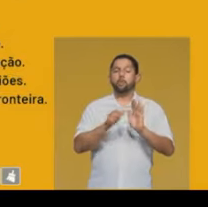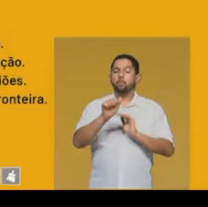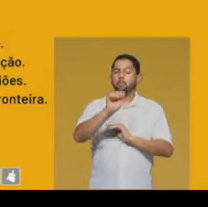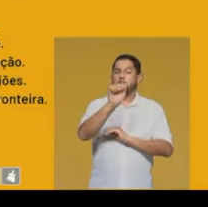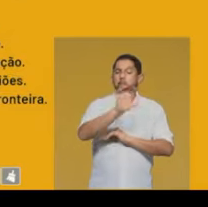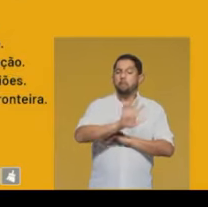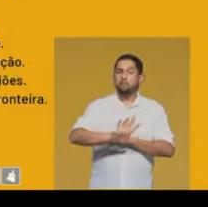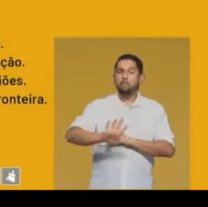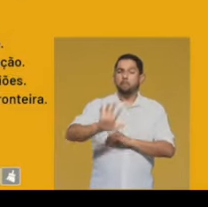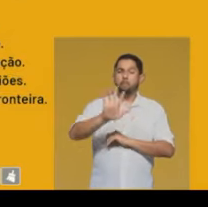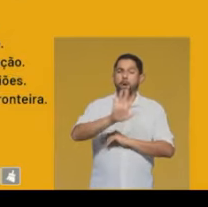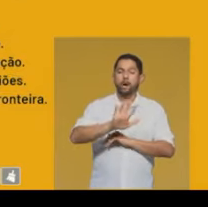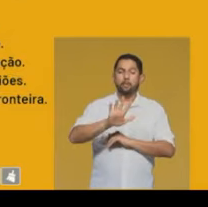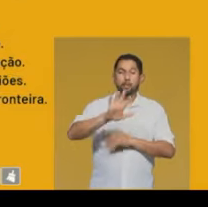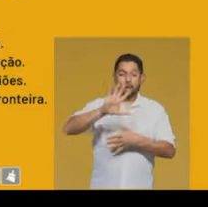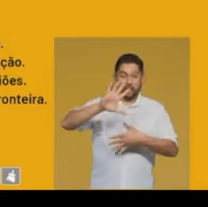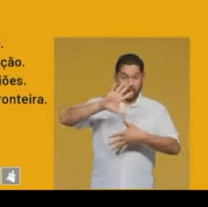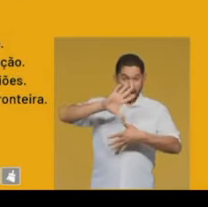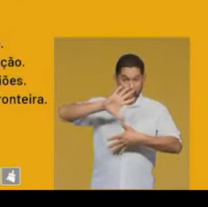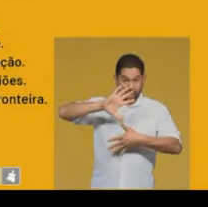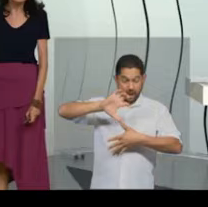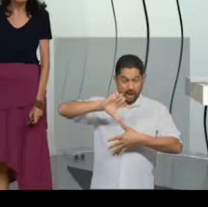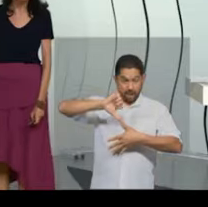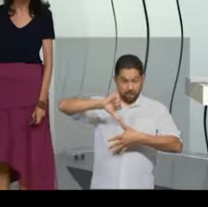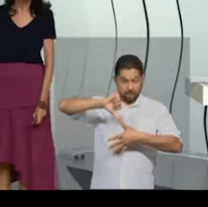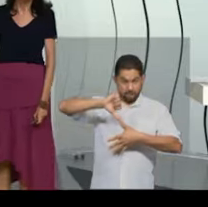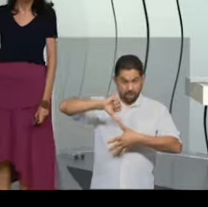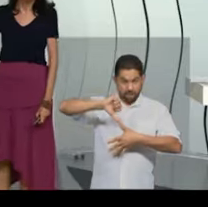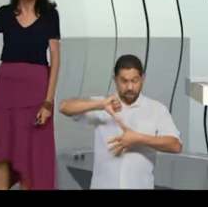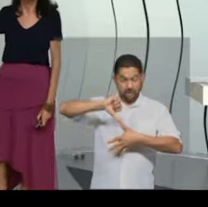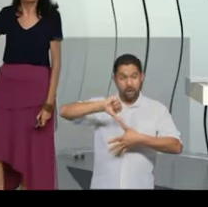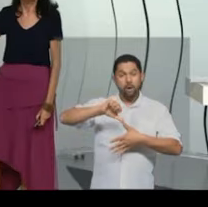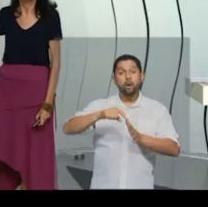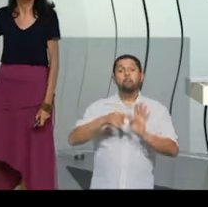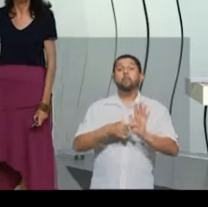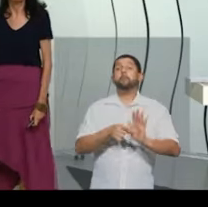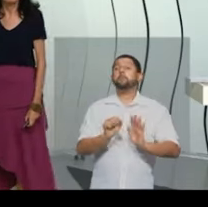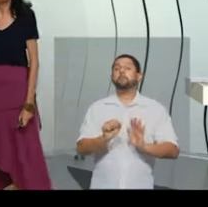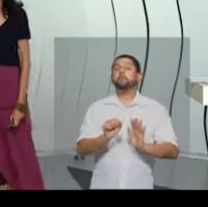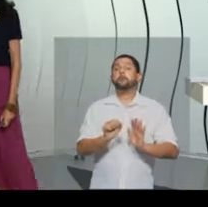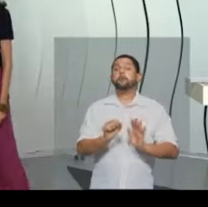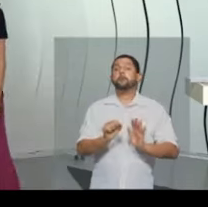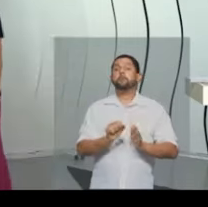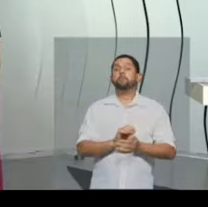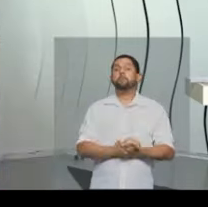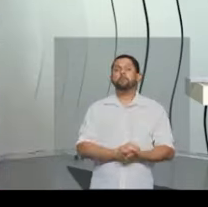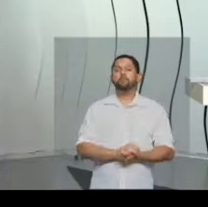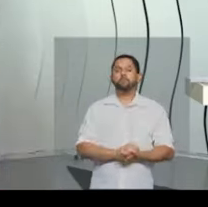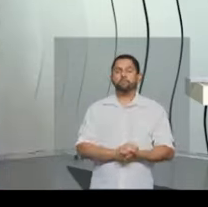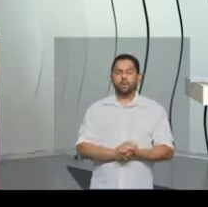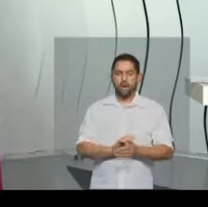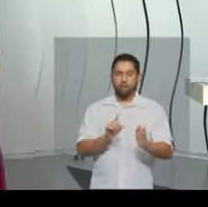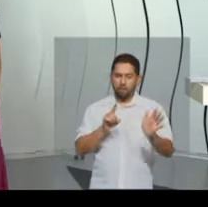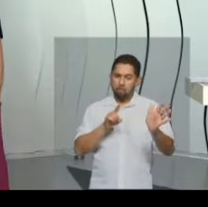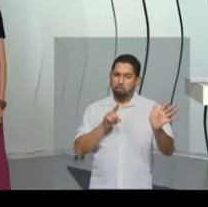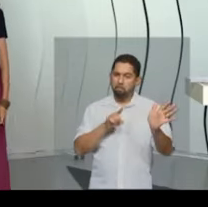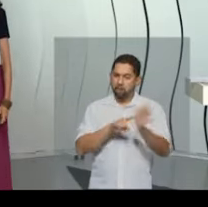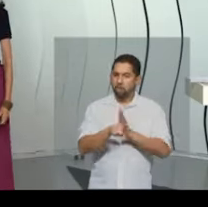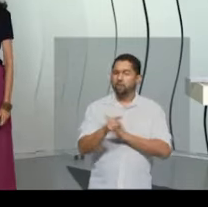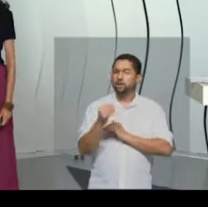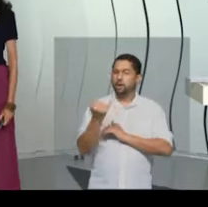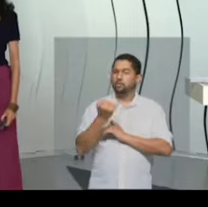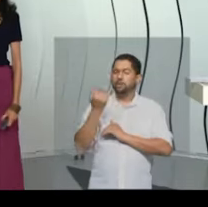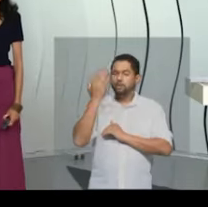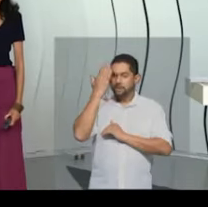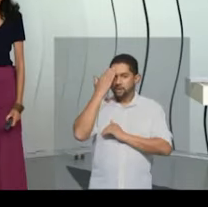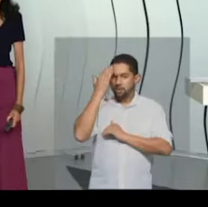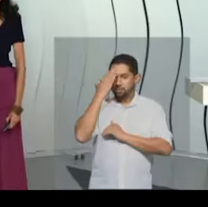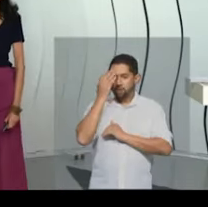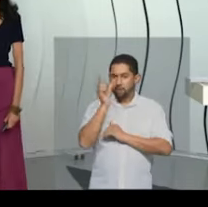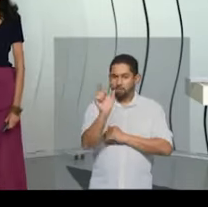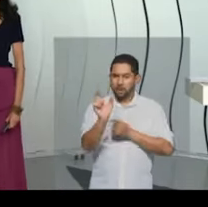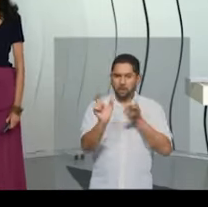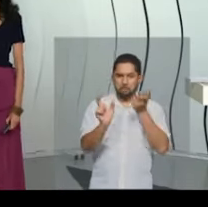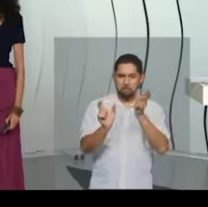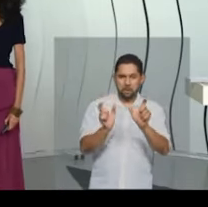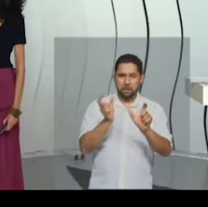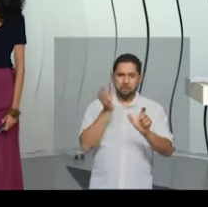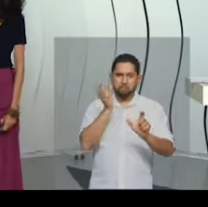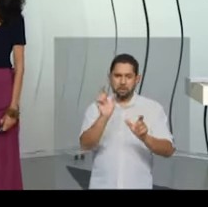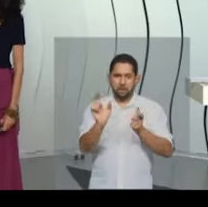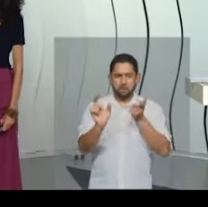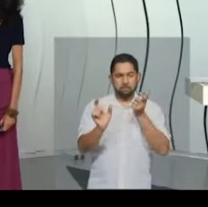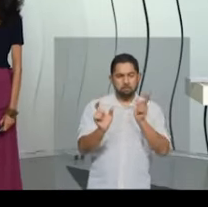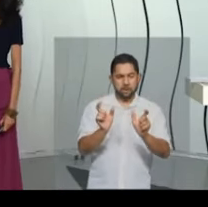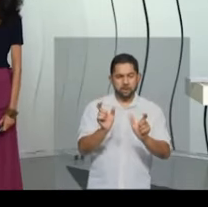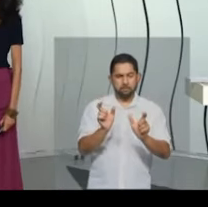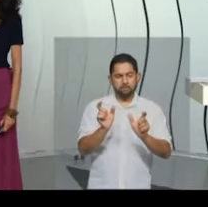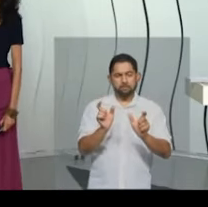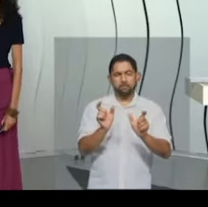marcada por... Essa é uma questão em que é fundamental você saber o vocabulário. Se você não souber